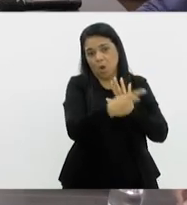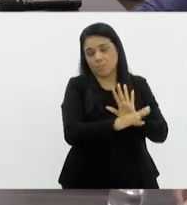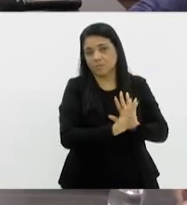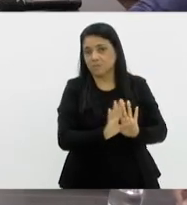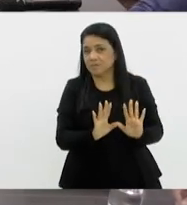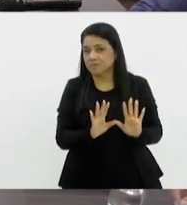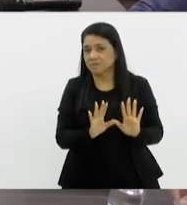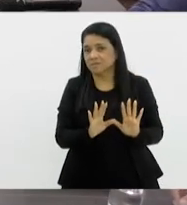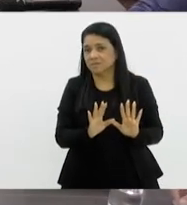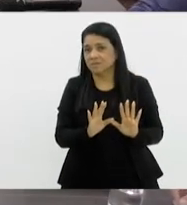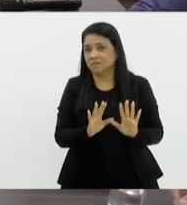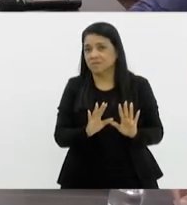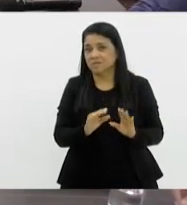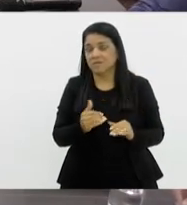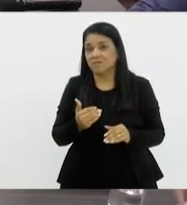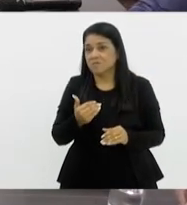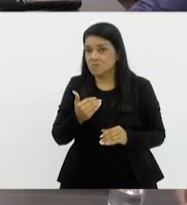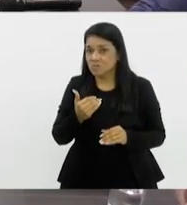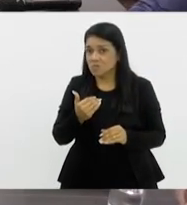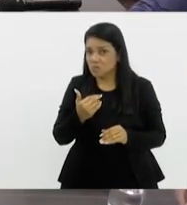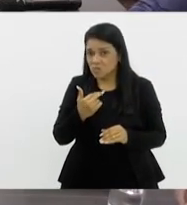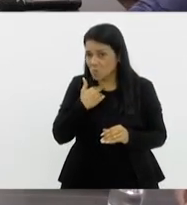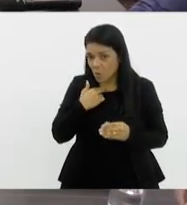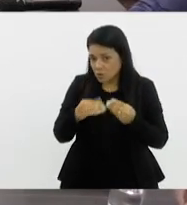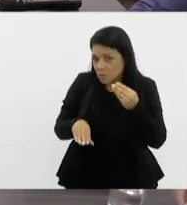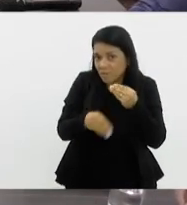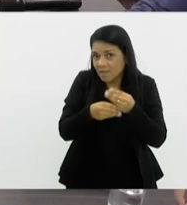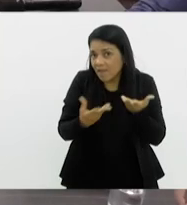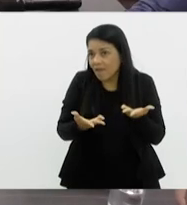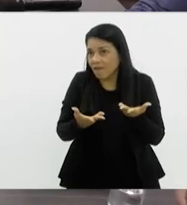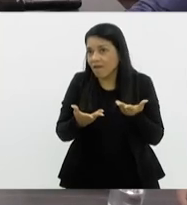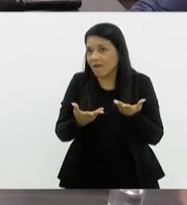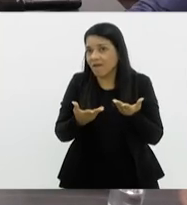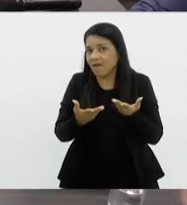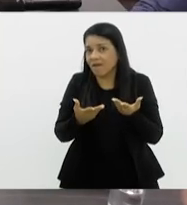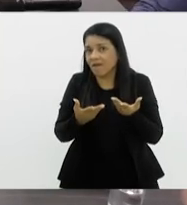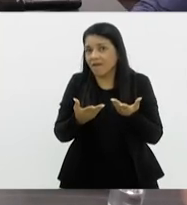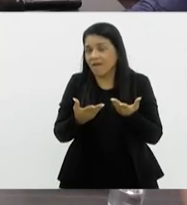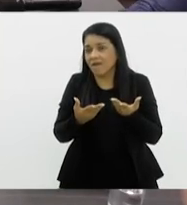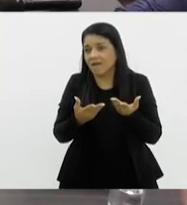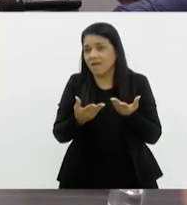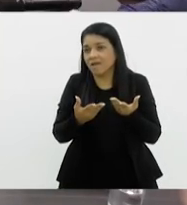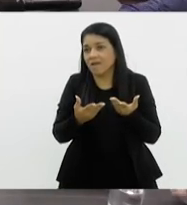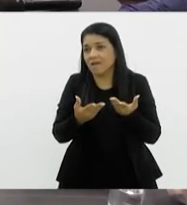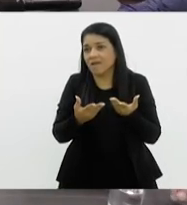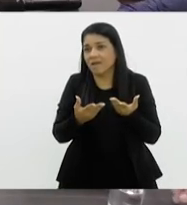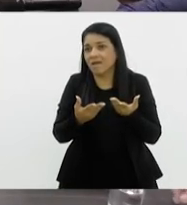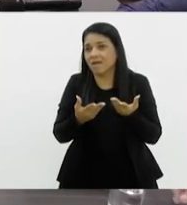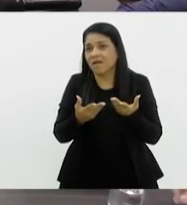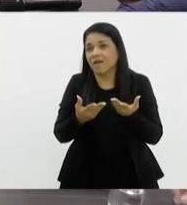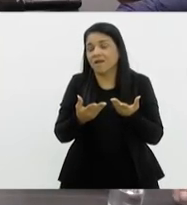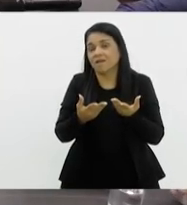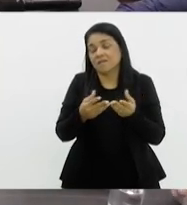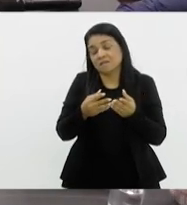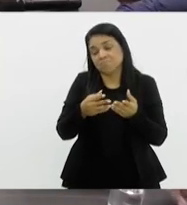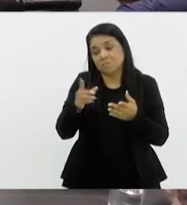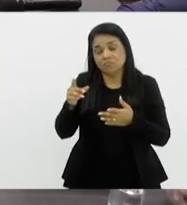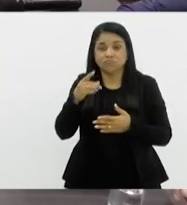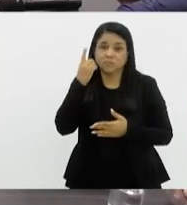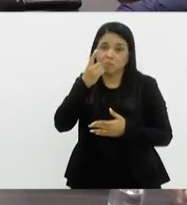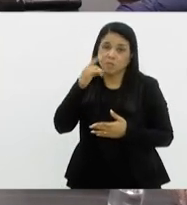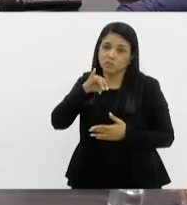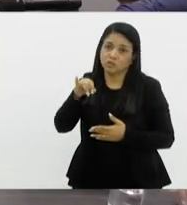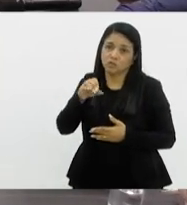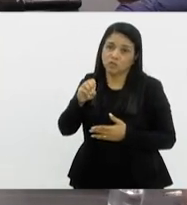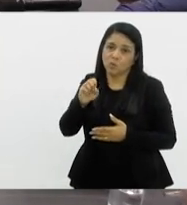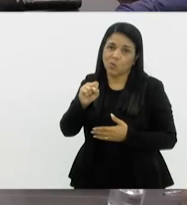pode emendá-la? É uma técnica legislativa, eu entendo, Vossa Excelência. Ele preferiu fazer uma lei apartada. Sim, mas, enfim, eu